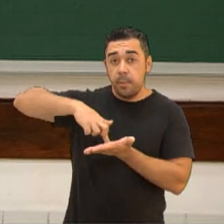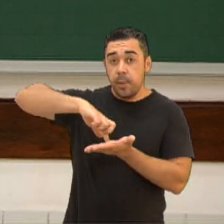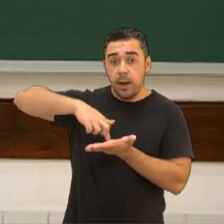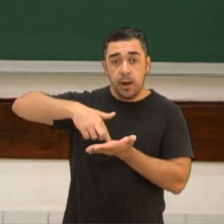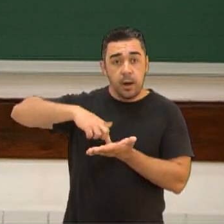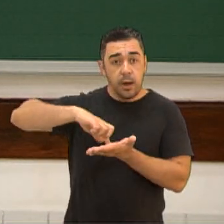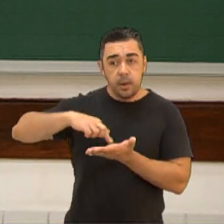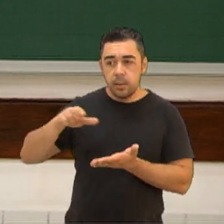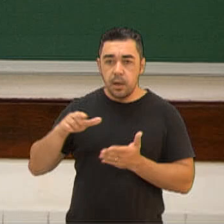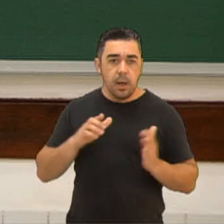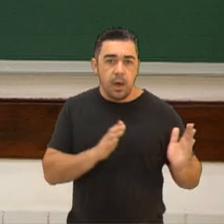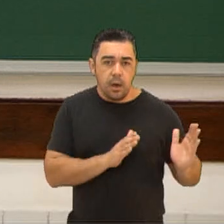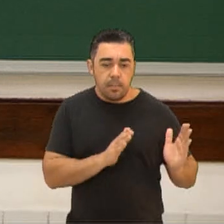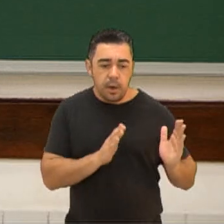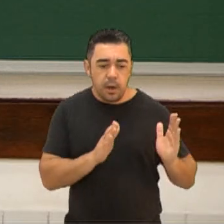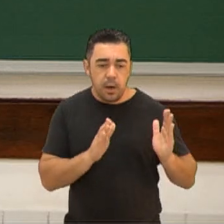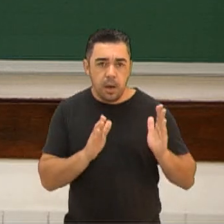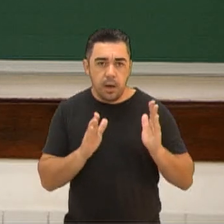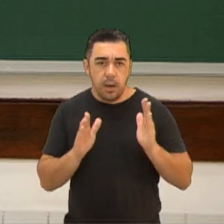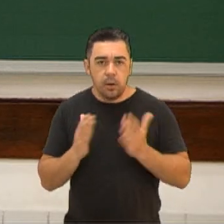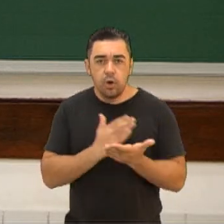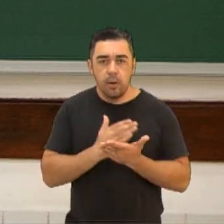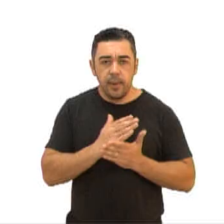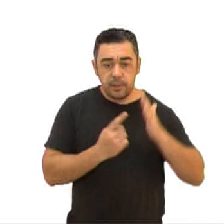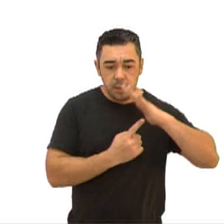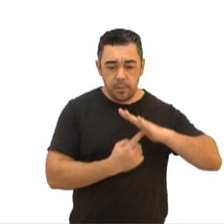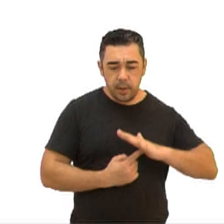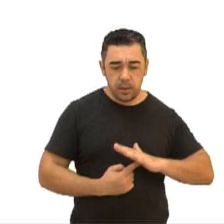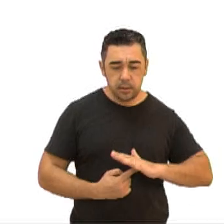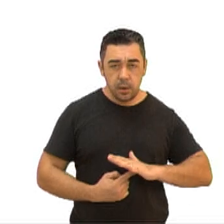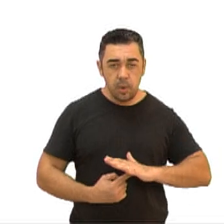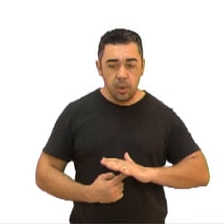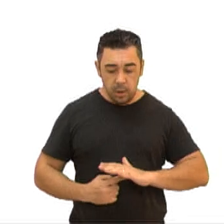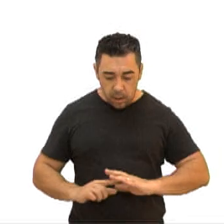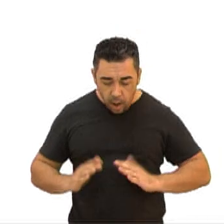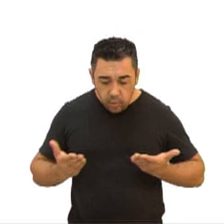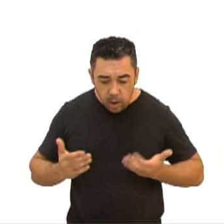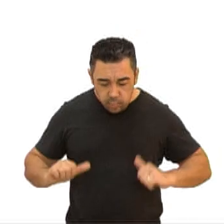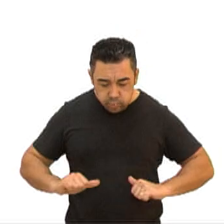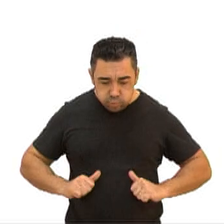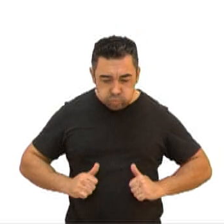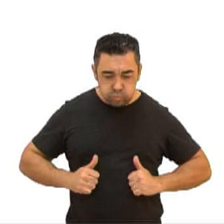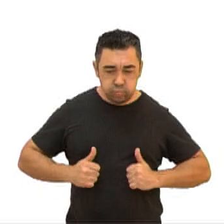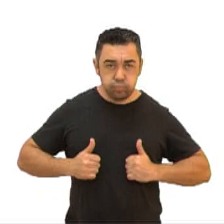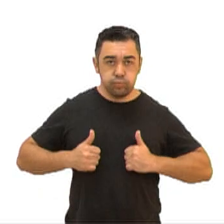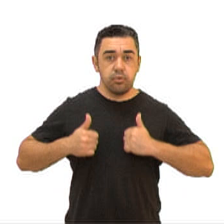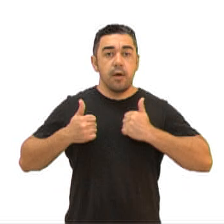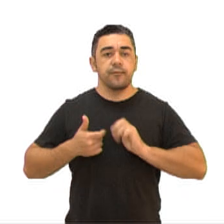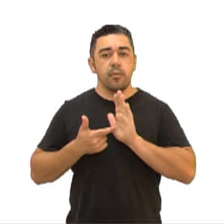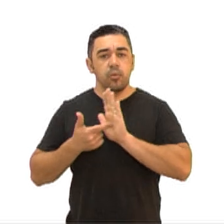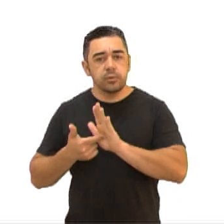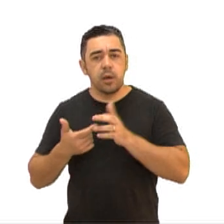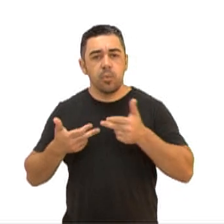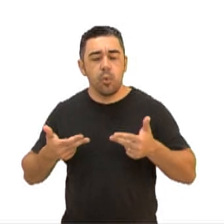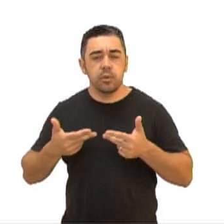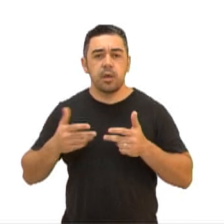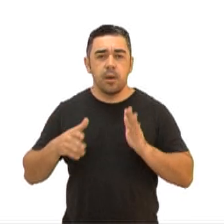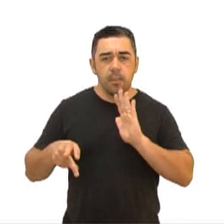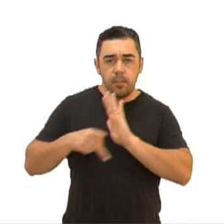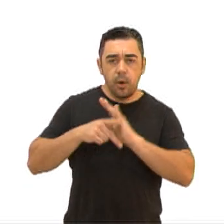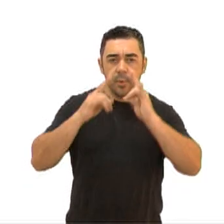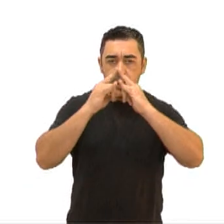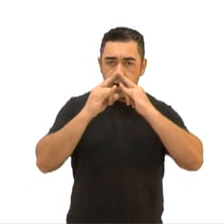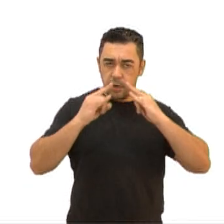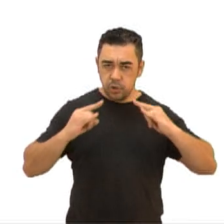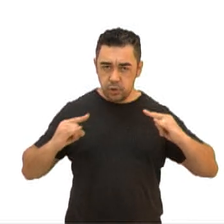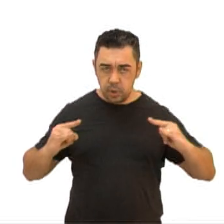fase depressiva, começa a mostrar obras mais alegres, que vão mostrar artistas de circo, saltimbanco, o Arlequim vai